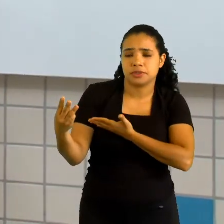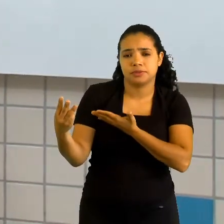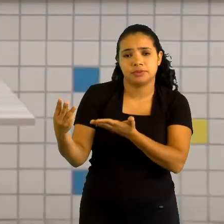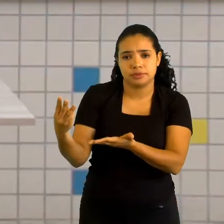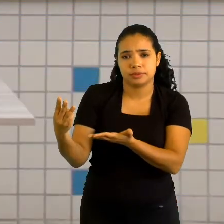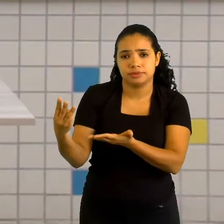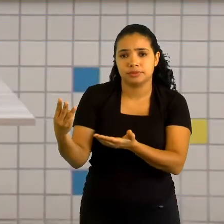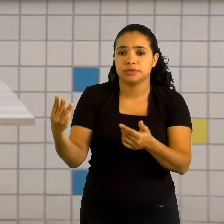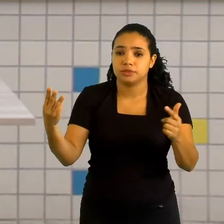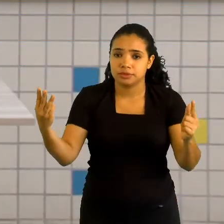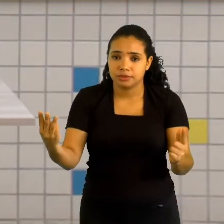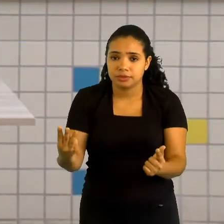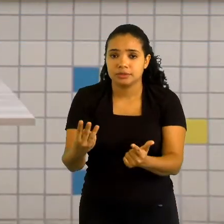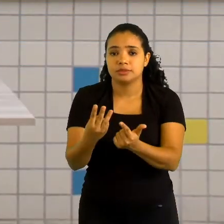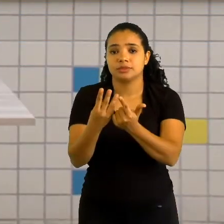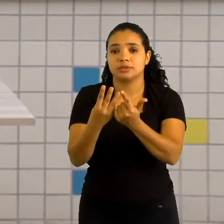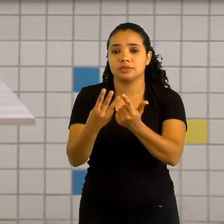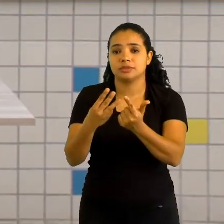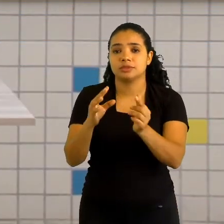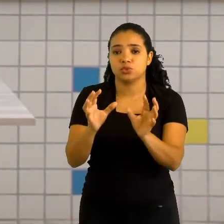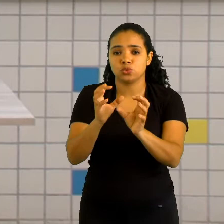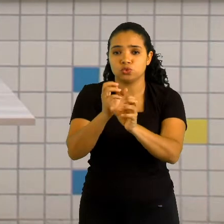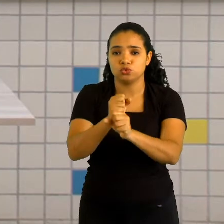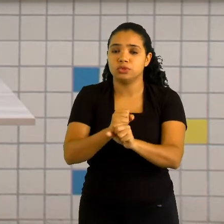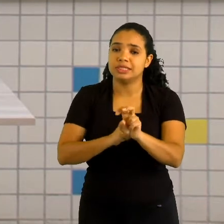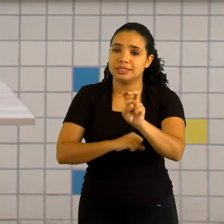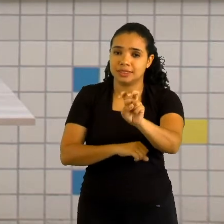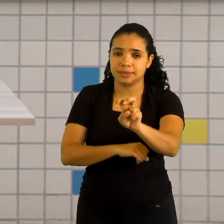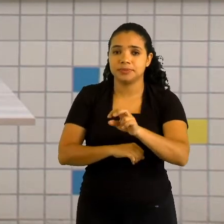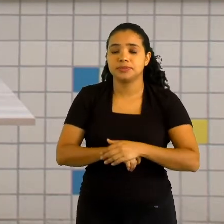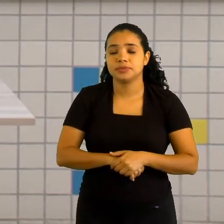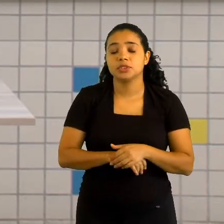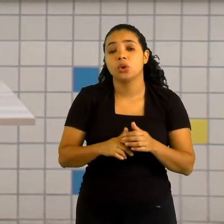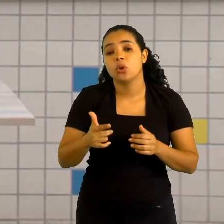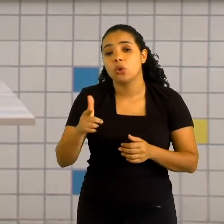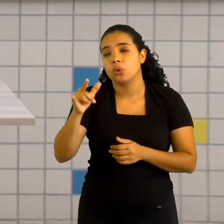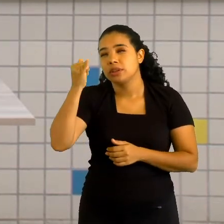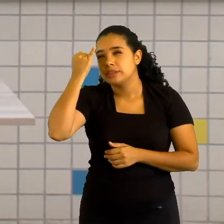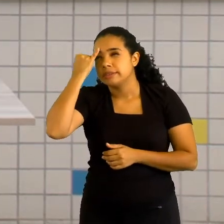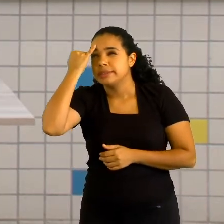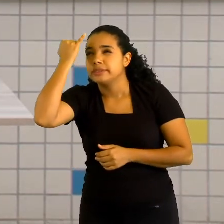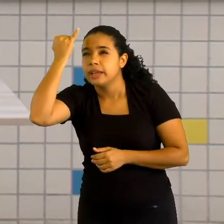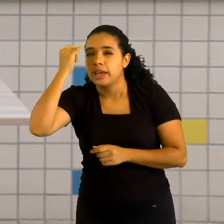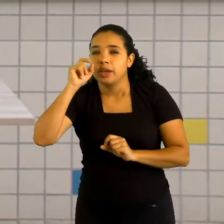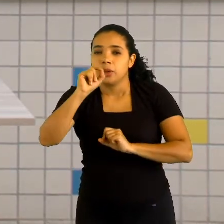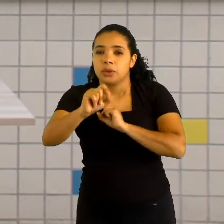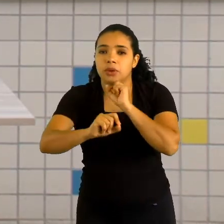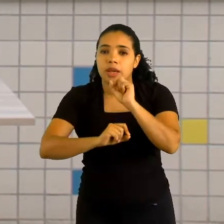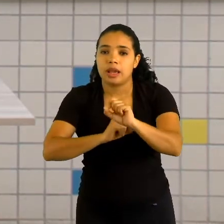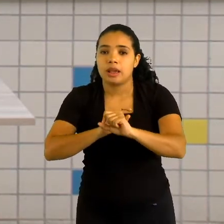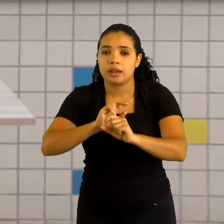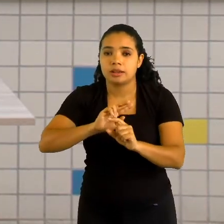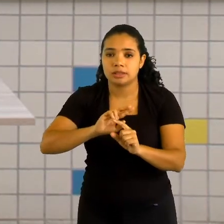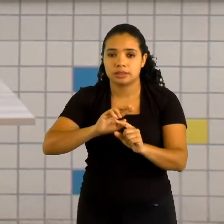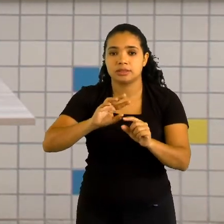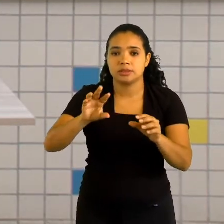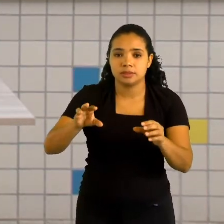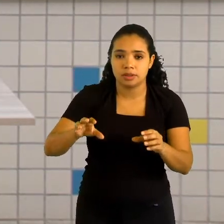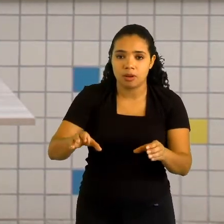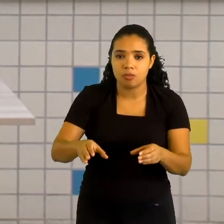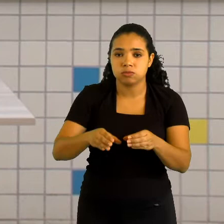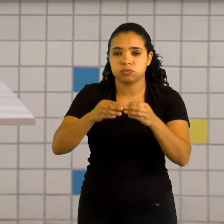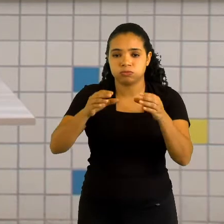meninos. Uma outra ideia que está por trás dessa questão da adição é a ideia de acrescentar. Eu lembro que no